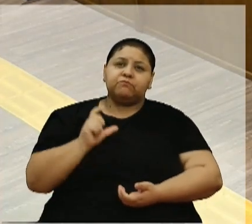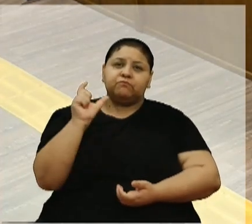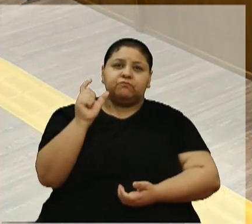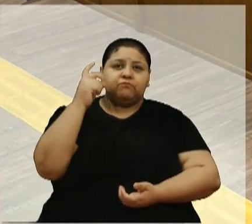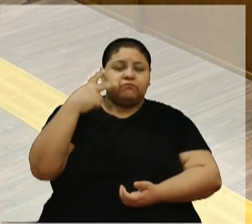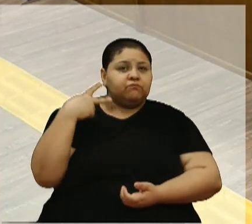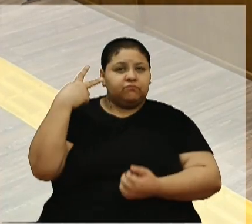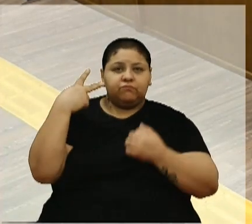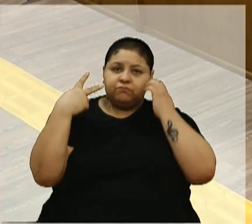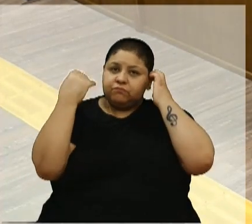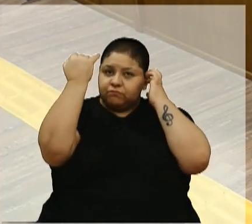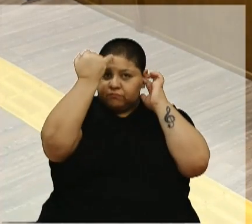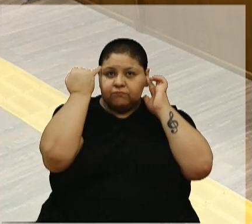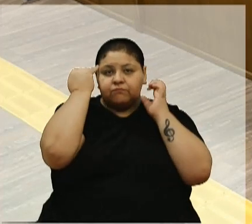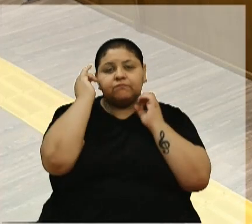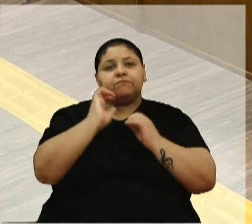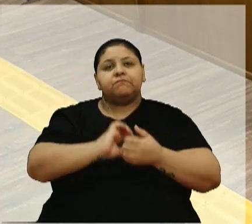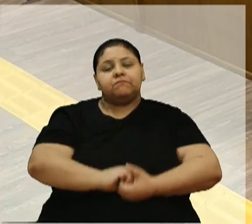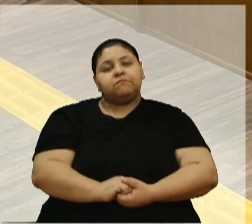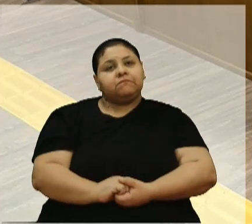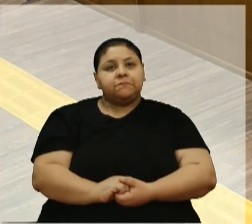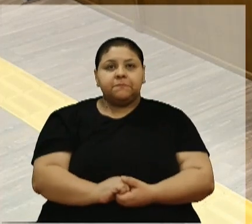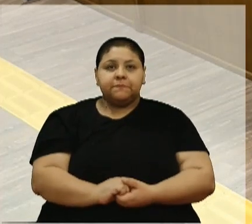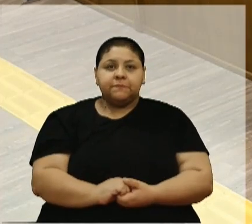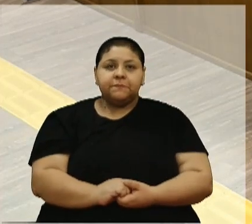palavra, vereador Zé D'Ambrós.